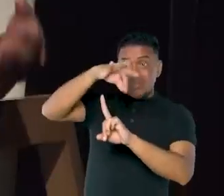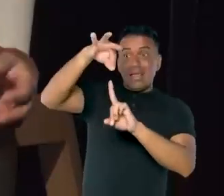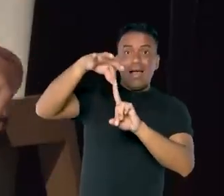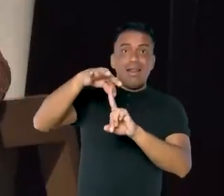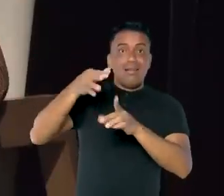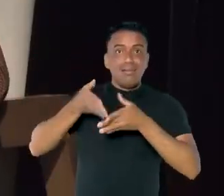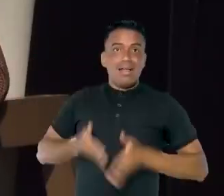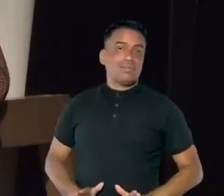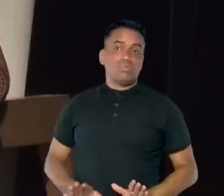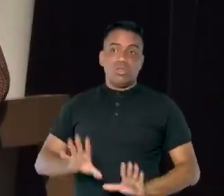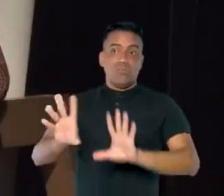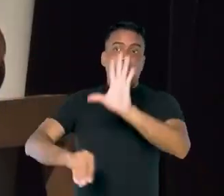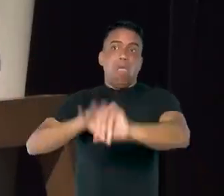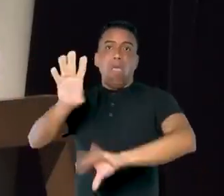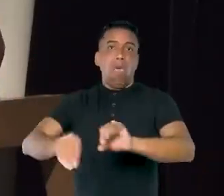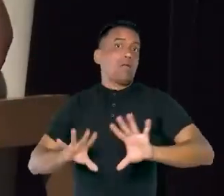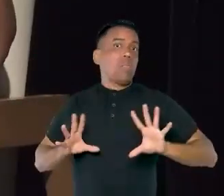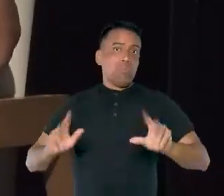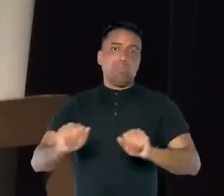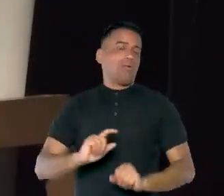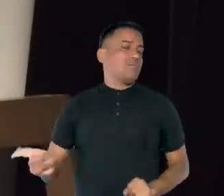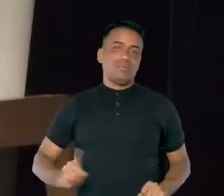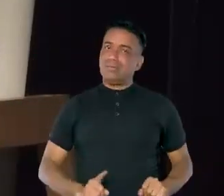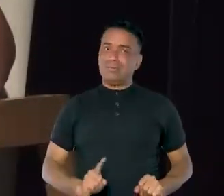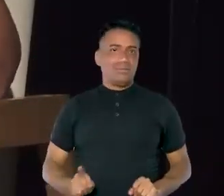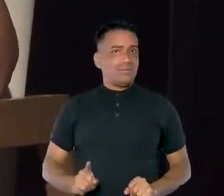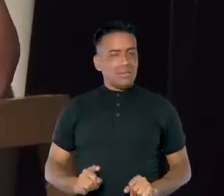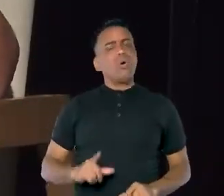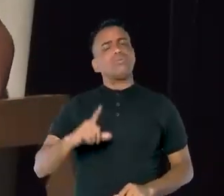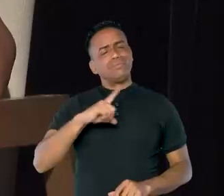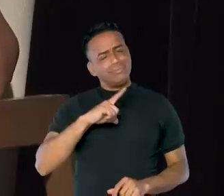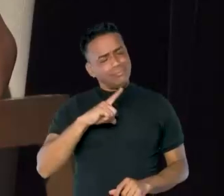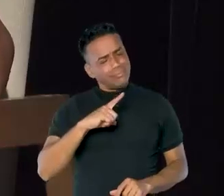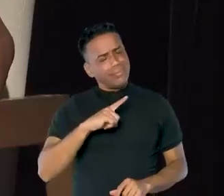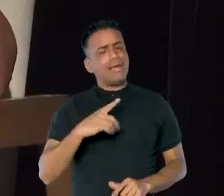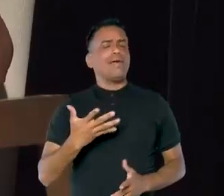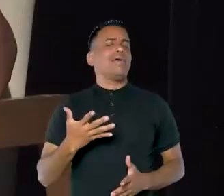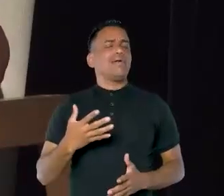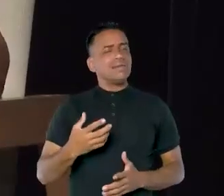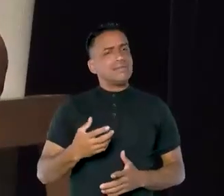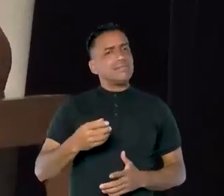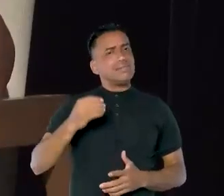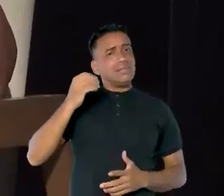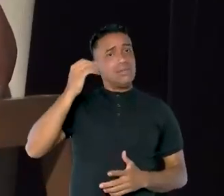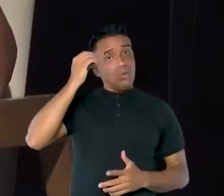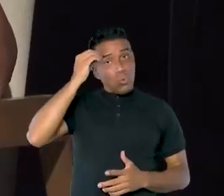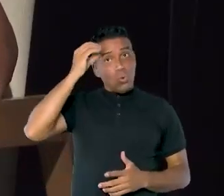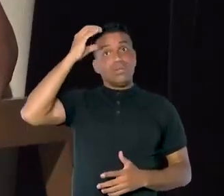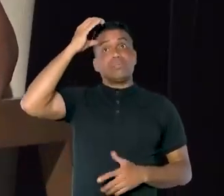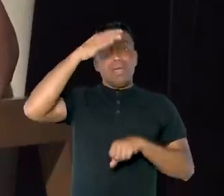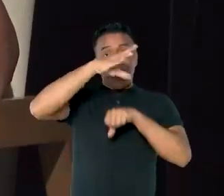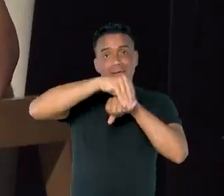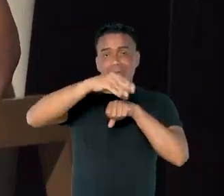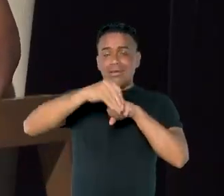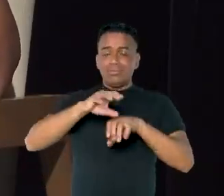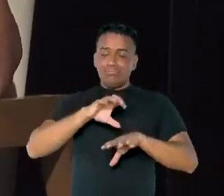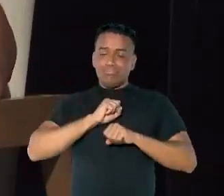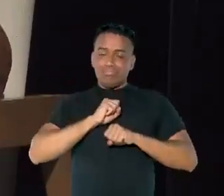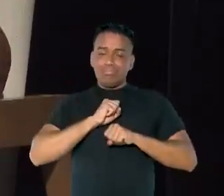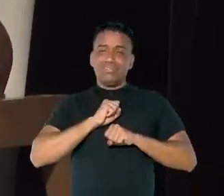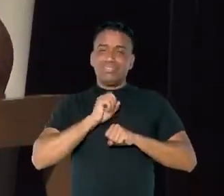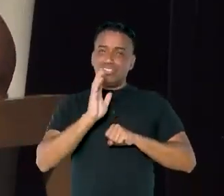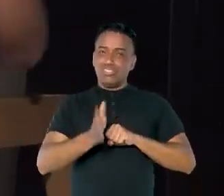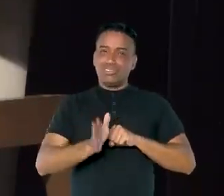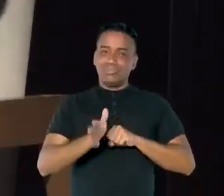não vai mexer naquele lugar. Então, a gente tem essa ciência que a gente já carrega com a gente. Né? Então, a